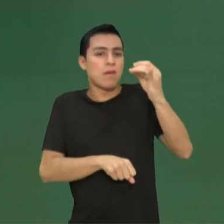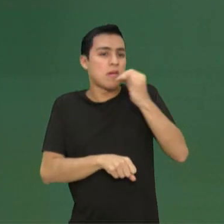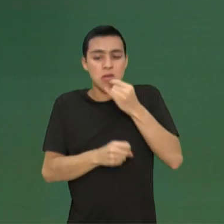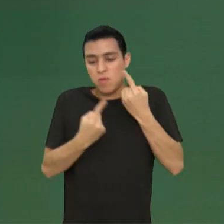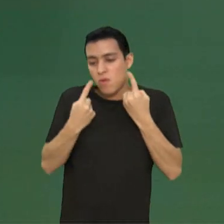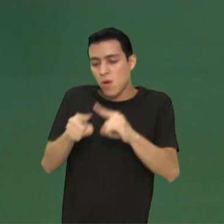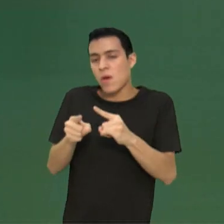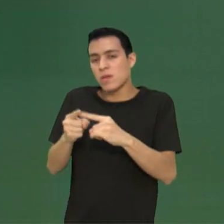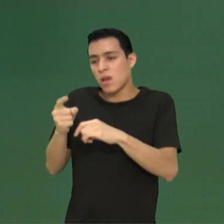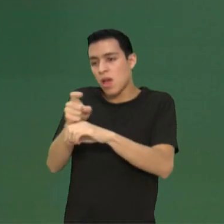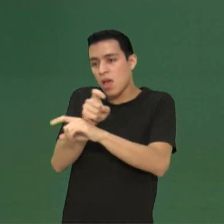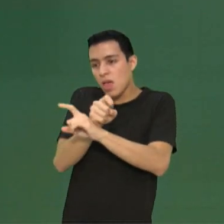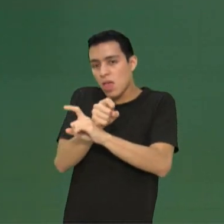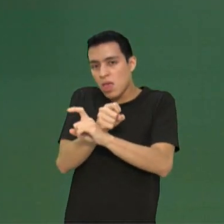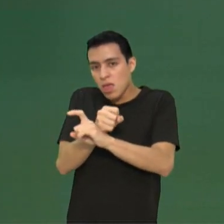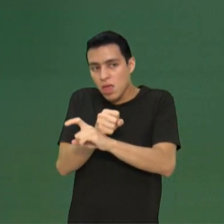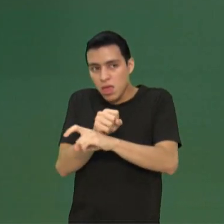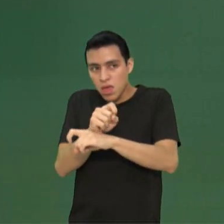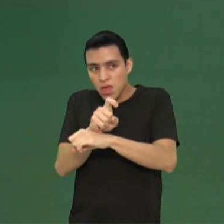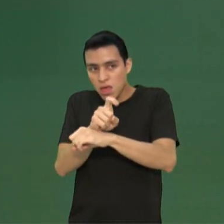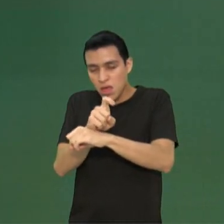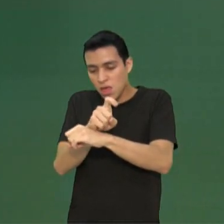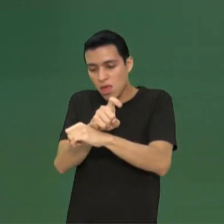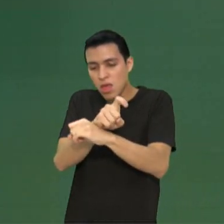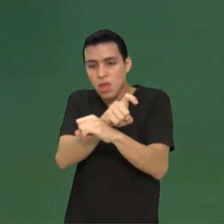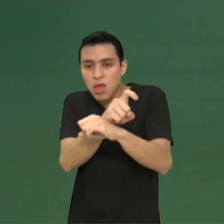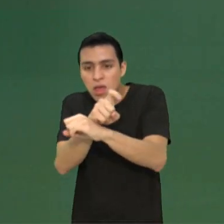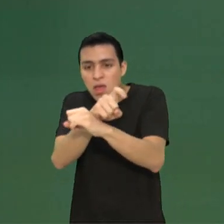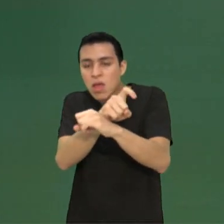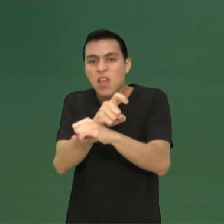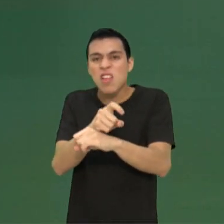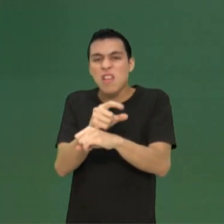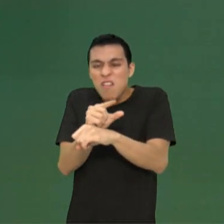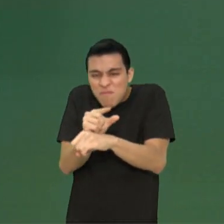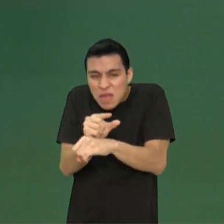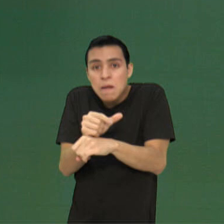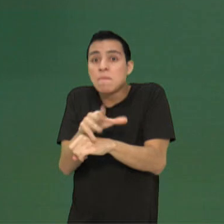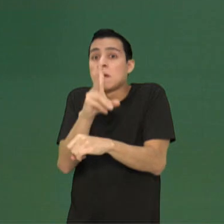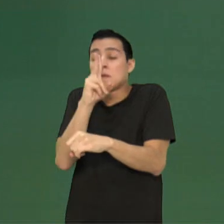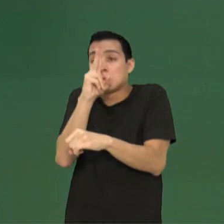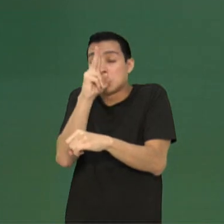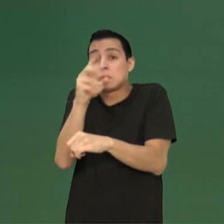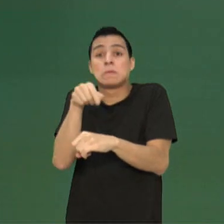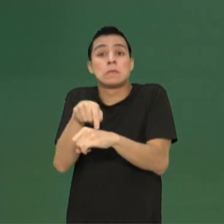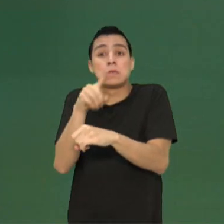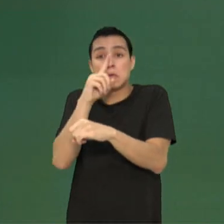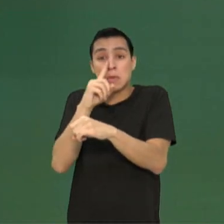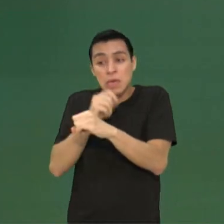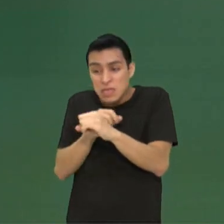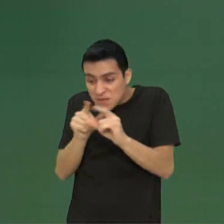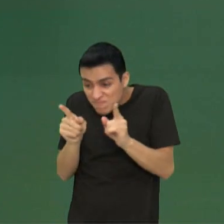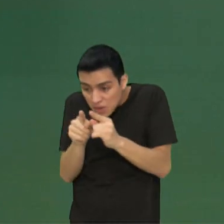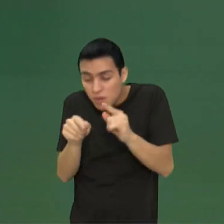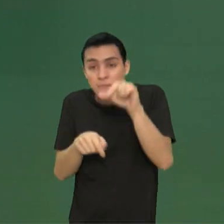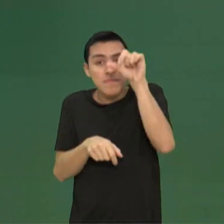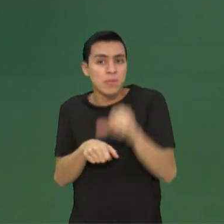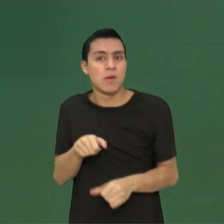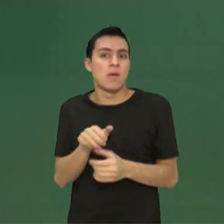veneno do escorpião. Aqui, o escorpião mais venenoso que existe nas Américas, o menor de todos. Escorpião, quanto menor,